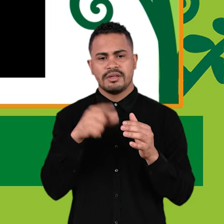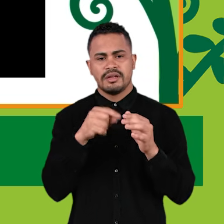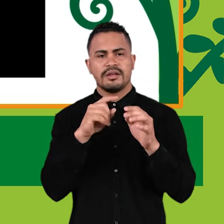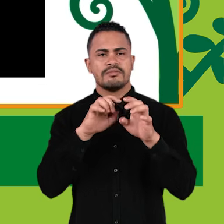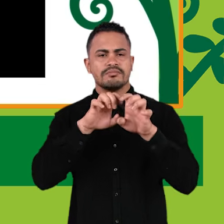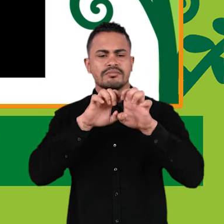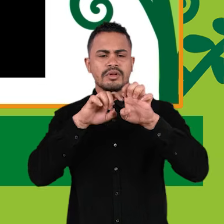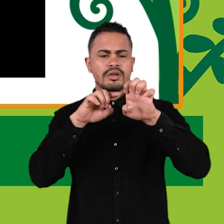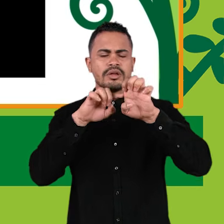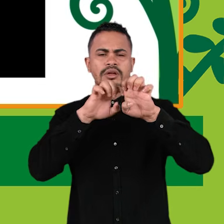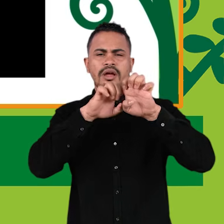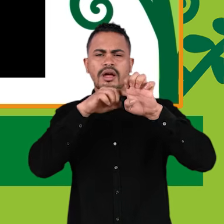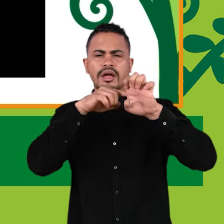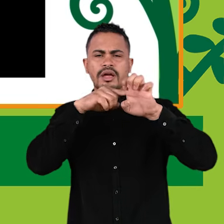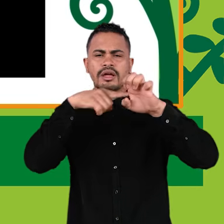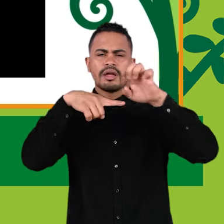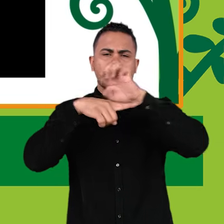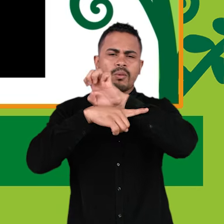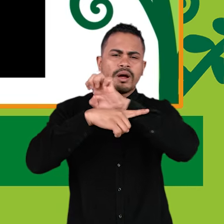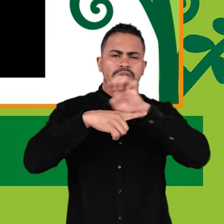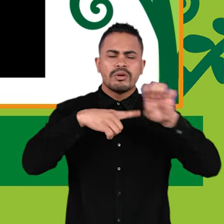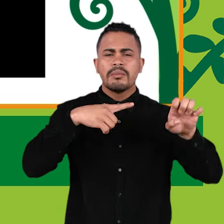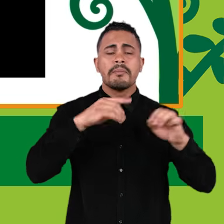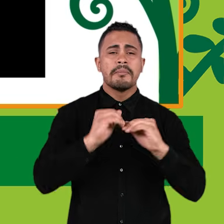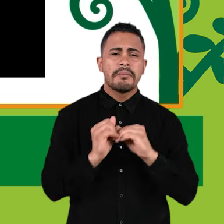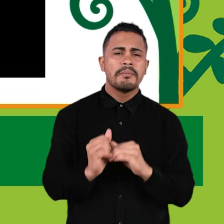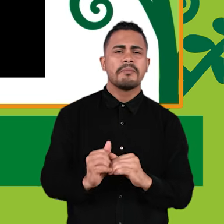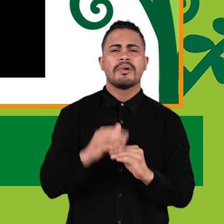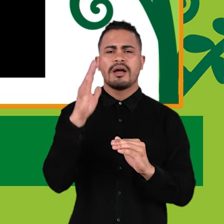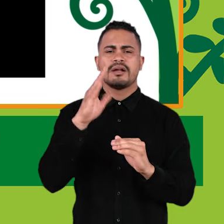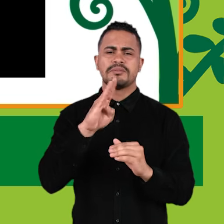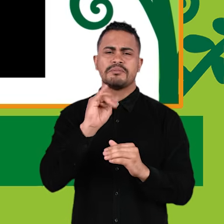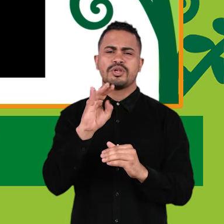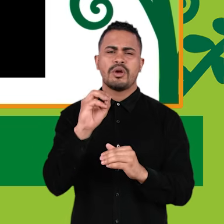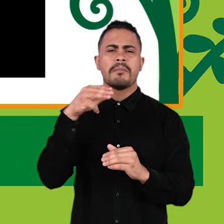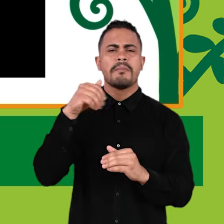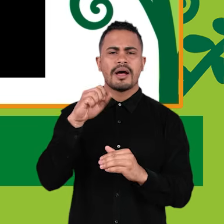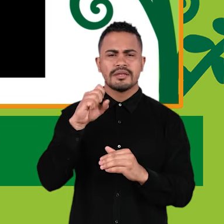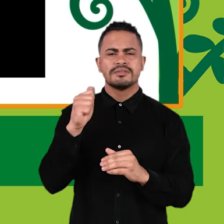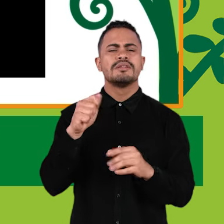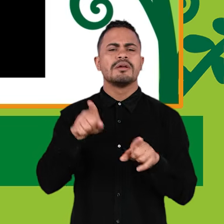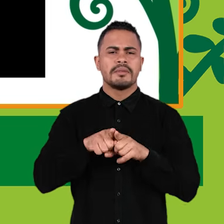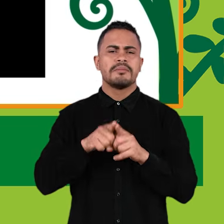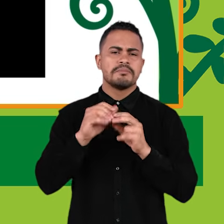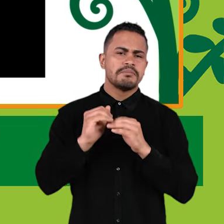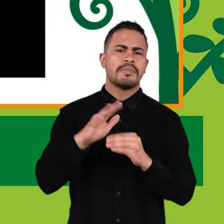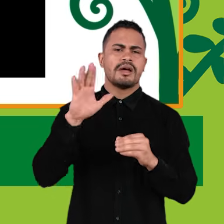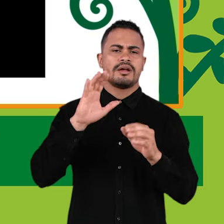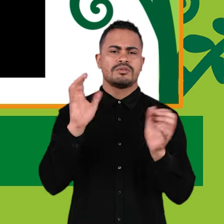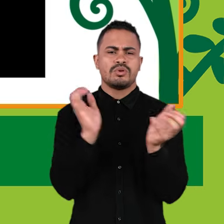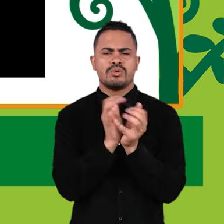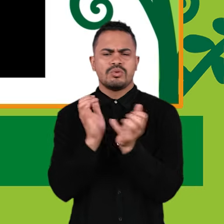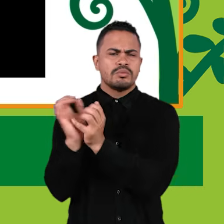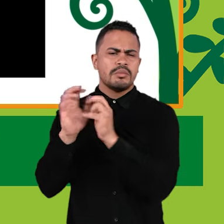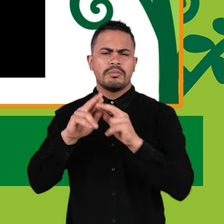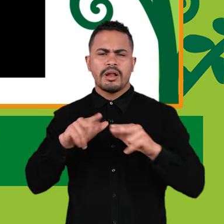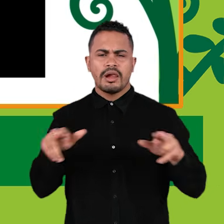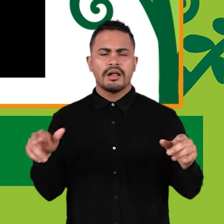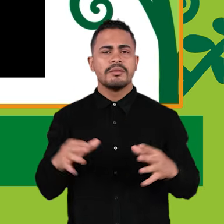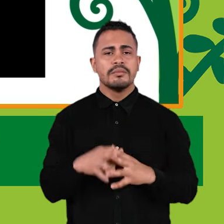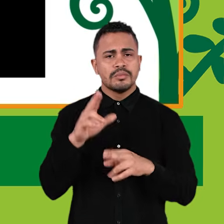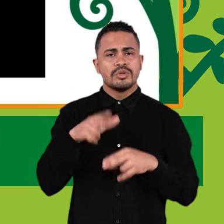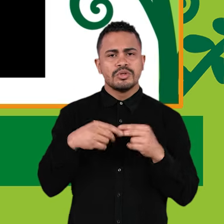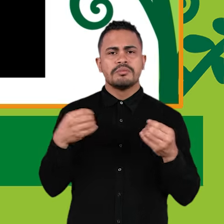maior quantidade de biomassa e quantidade de diversidade no planeta. E aí a gente pega aqui essa